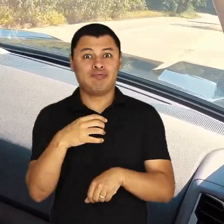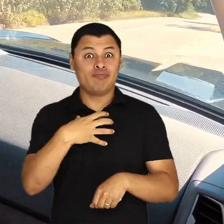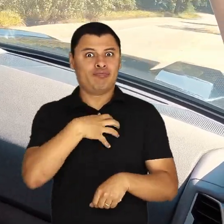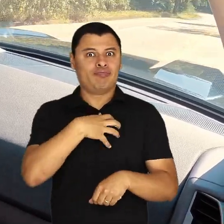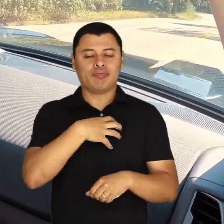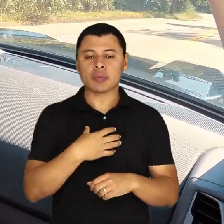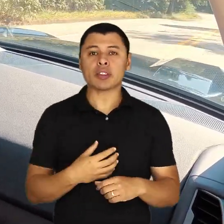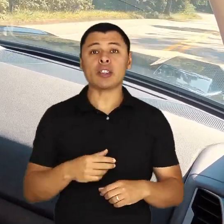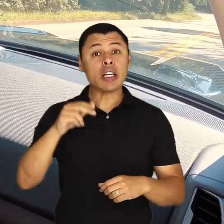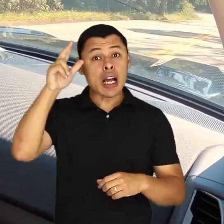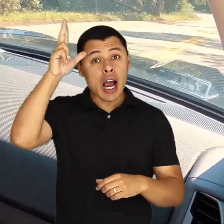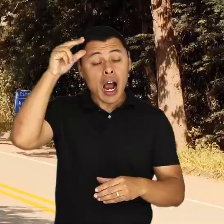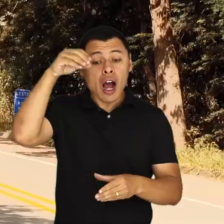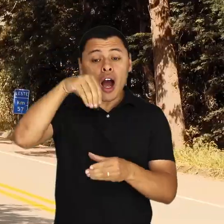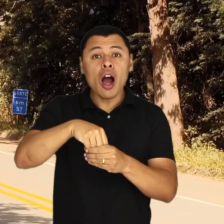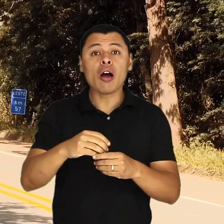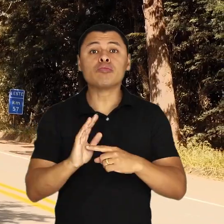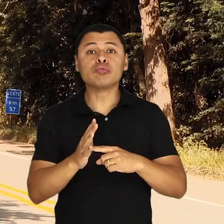Bronco.